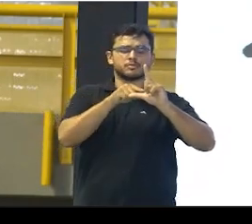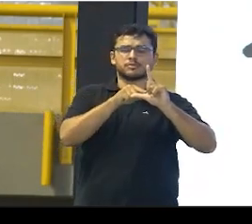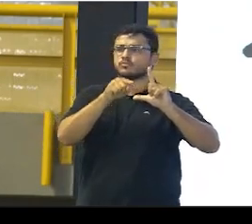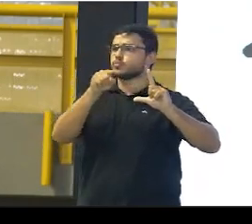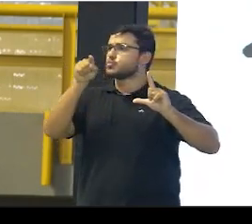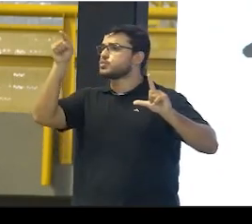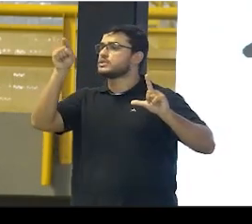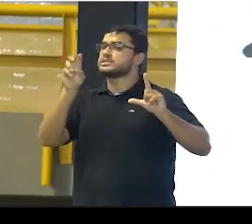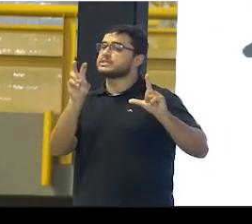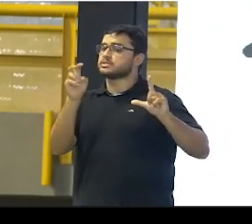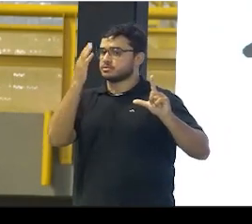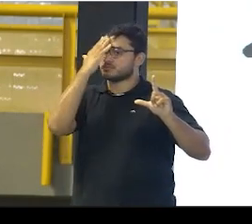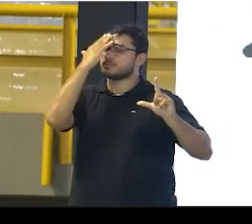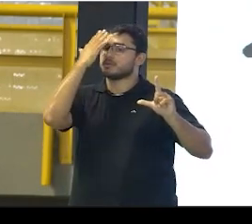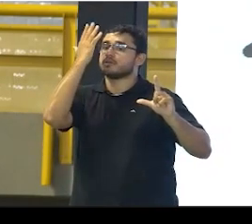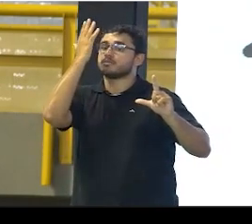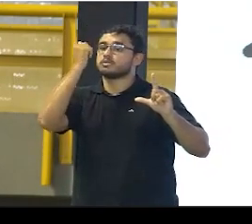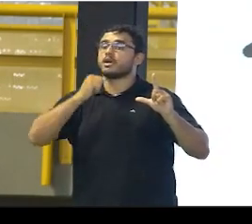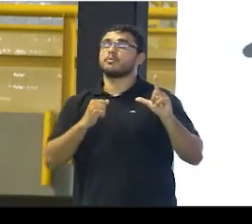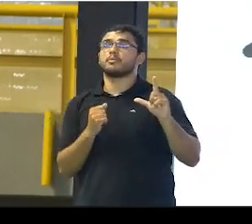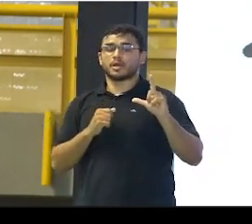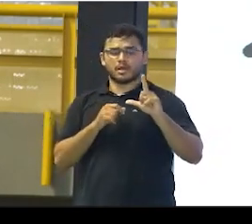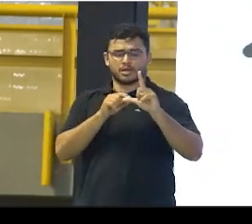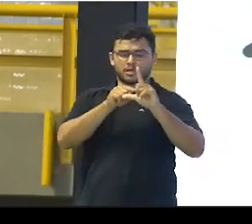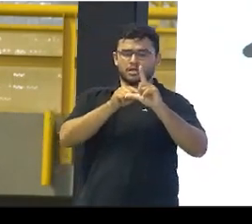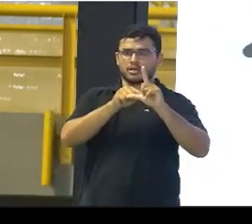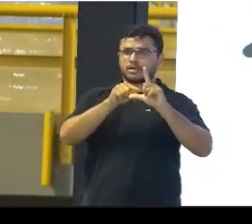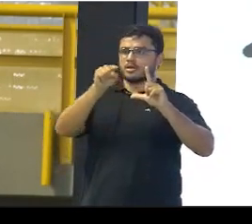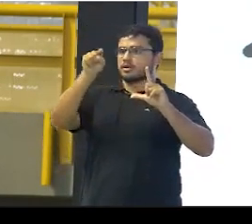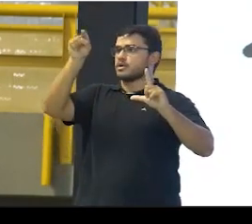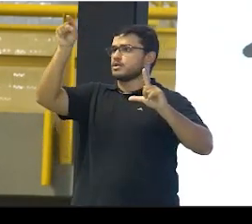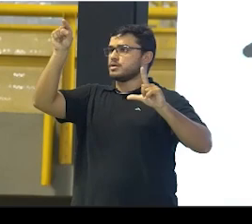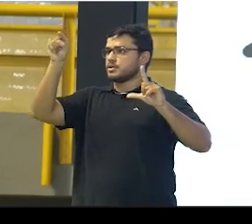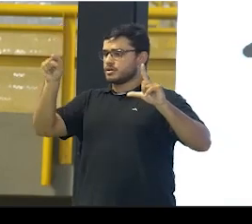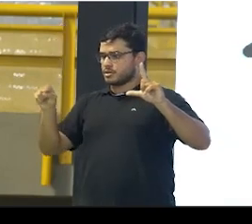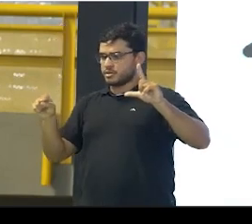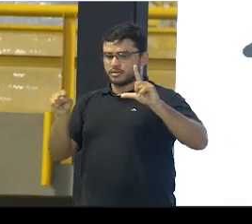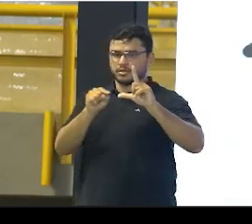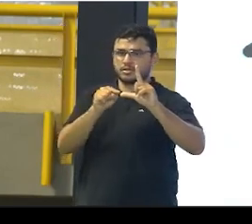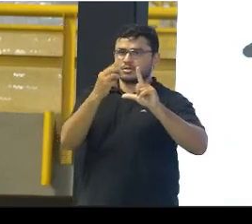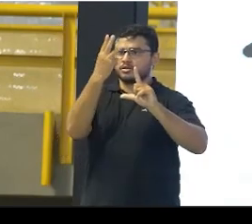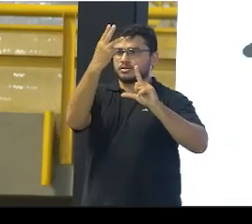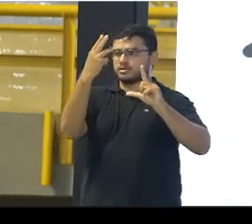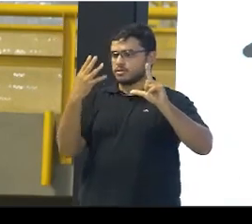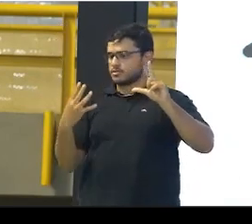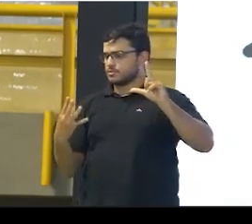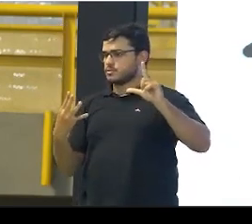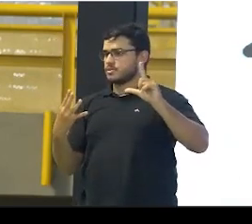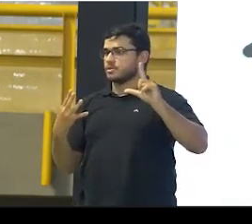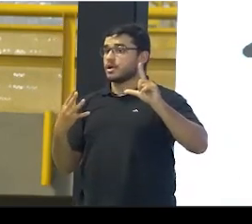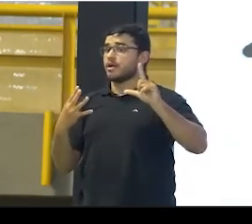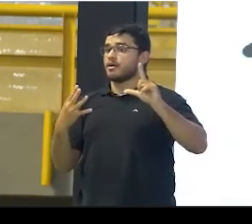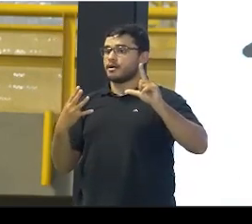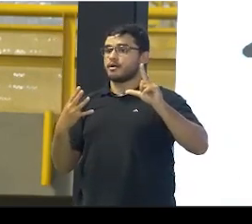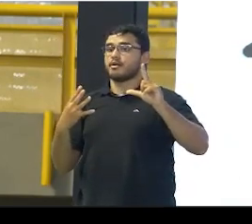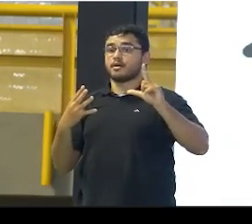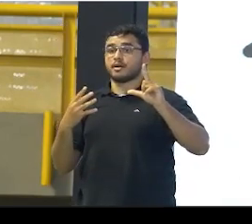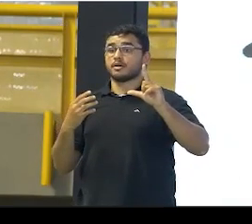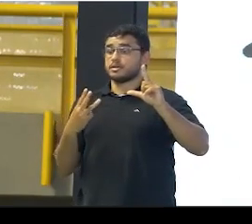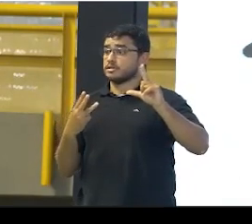está para 3 e a largura está para 4. Então, é óbvio que a diagonal é